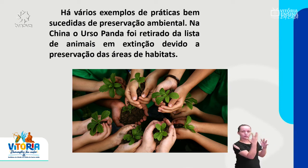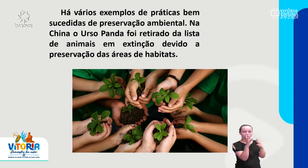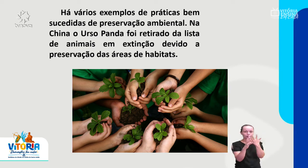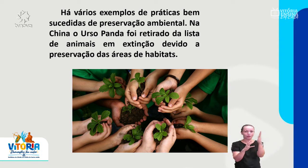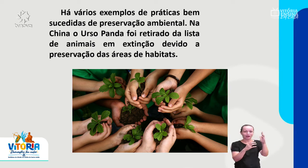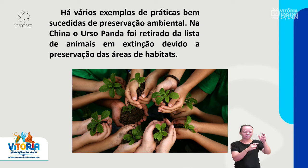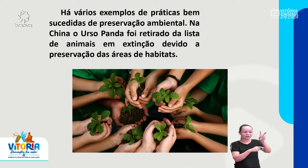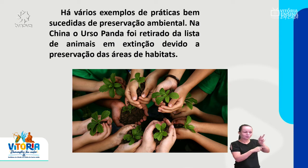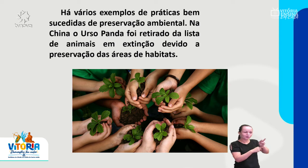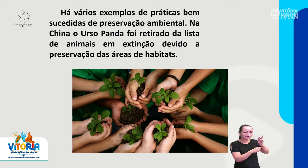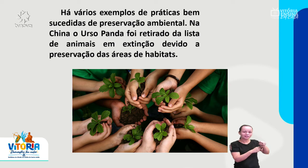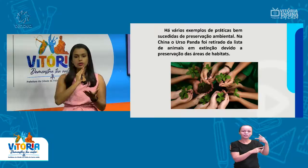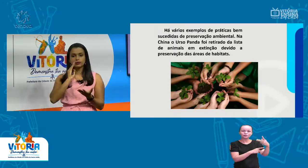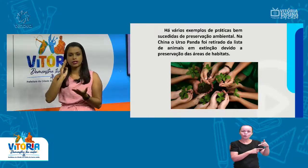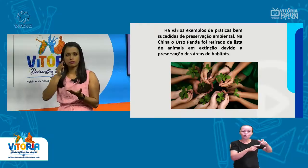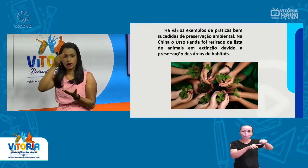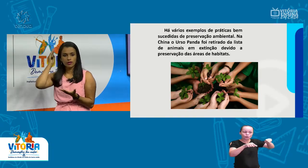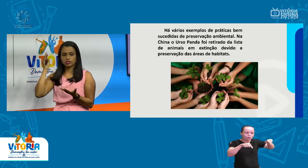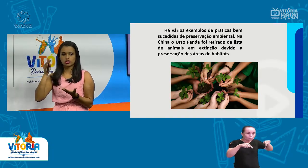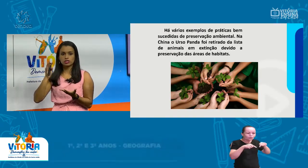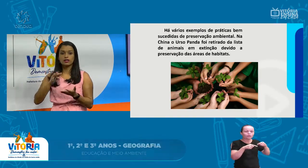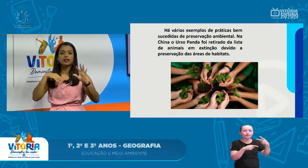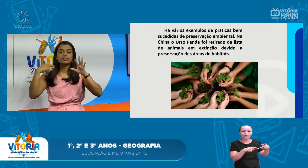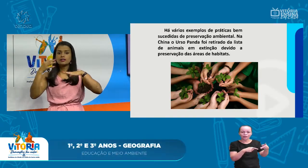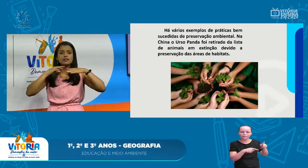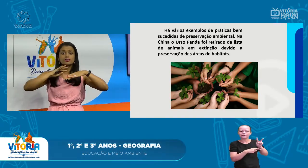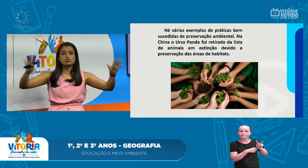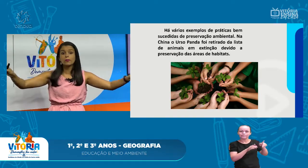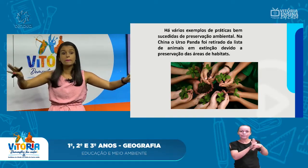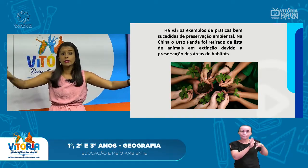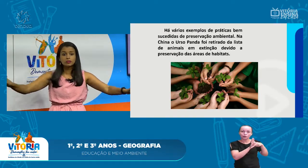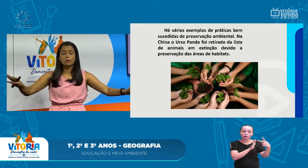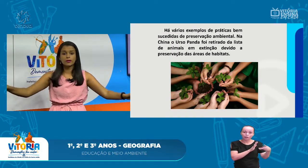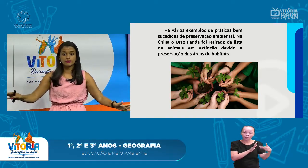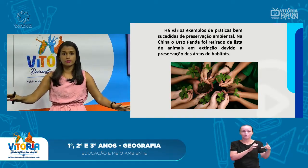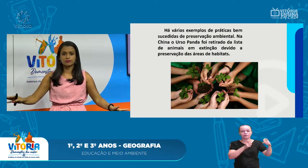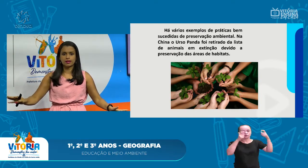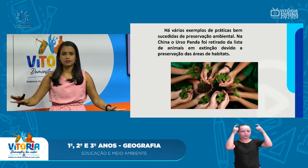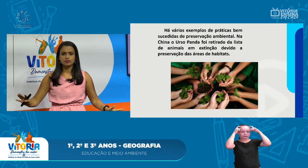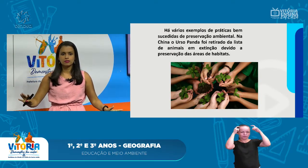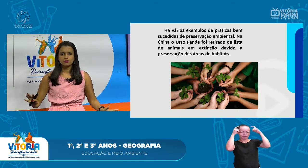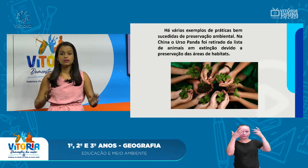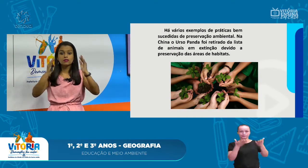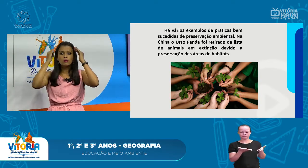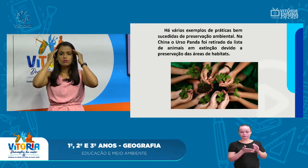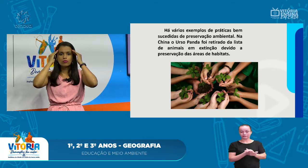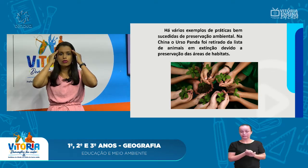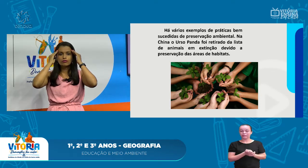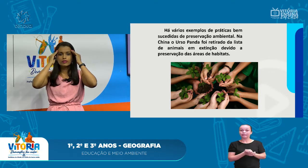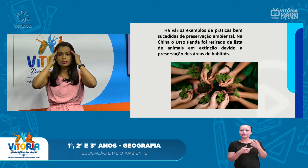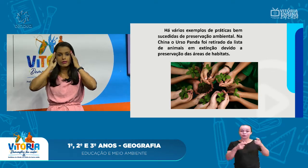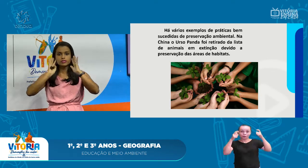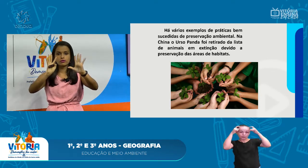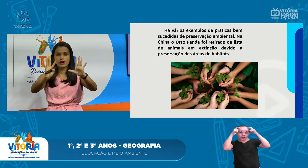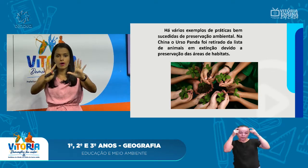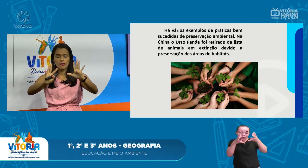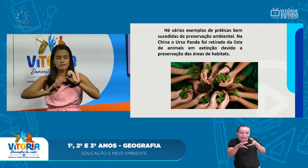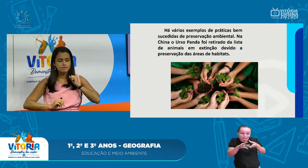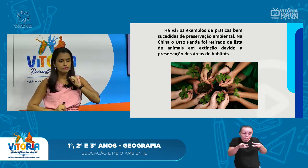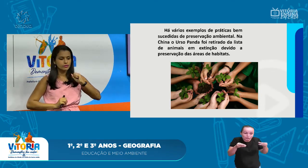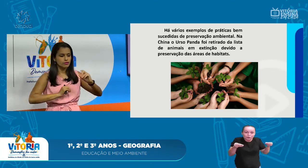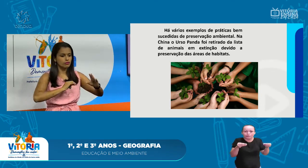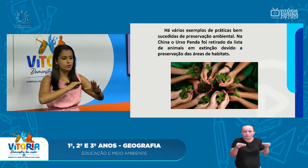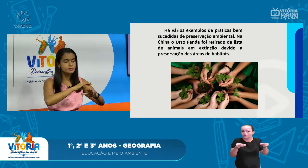dele. Então viram que era um tipo de animal lá na China, né, que ia sumir do planeta. Então, o que foi que se pensou?